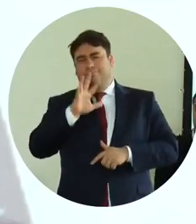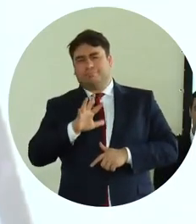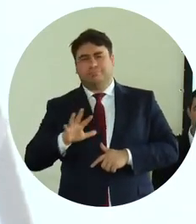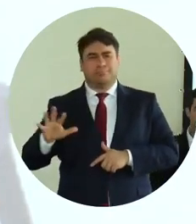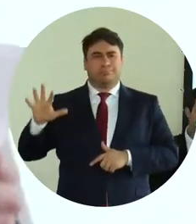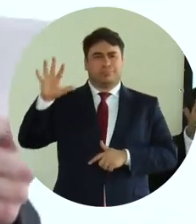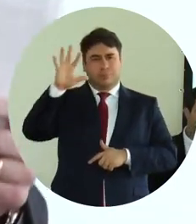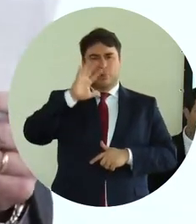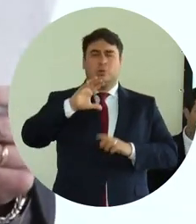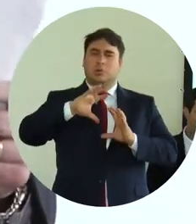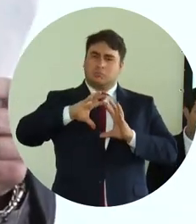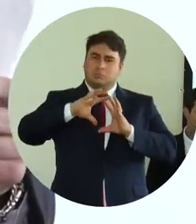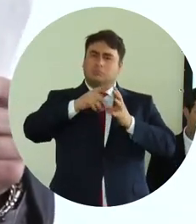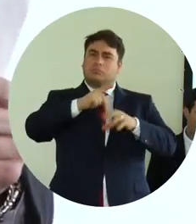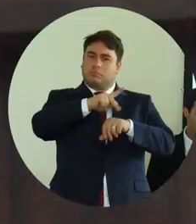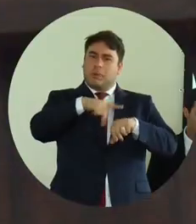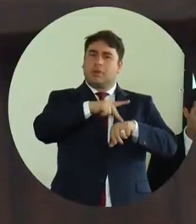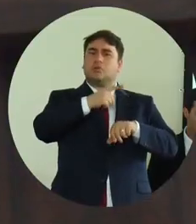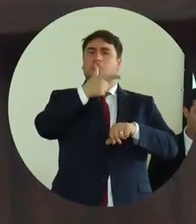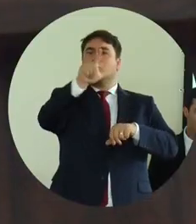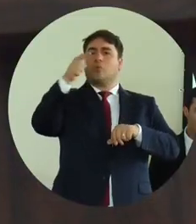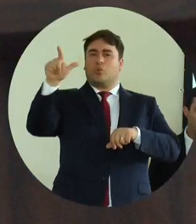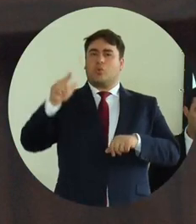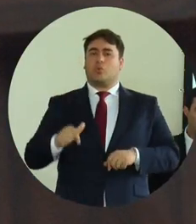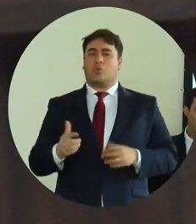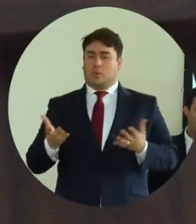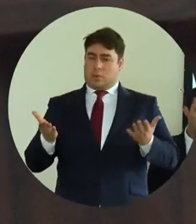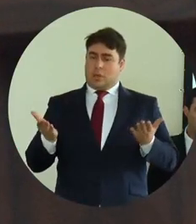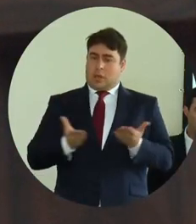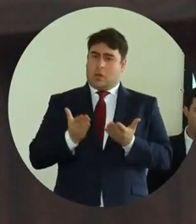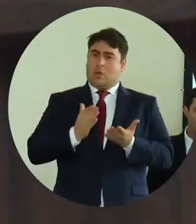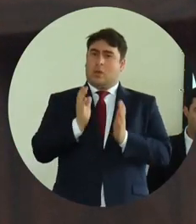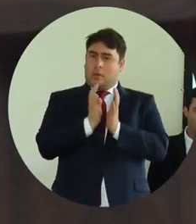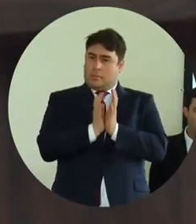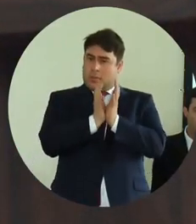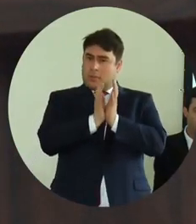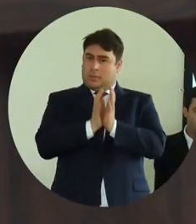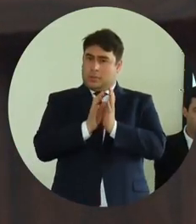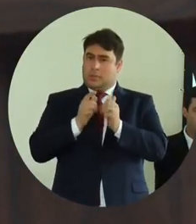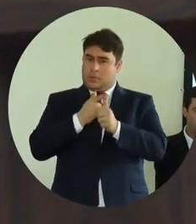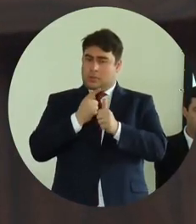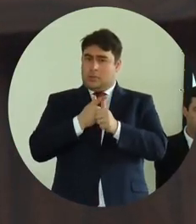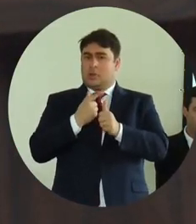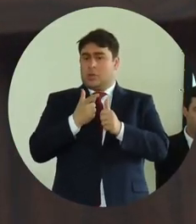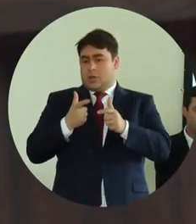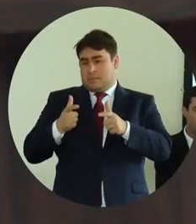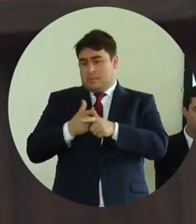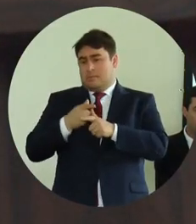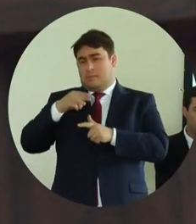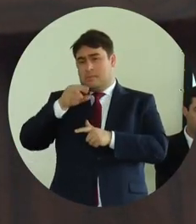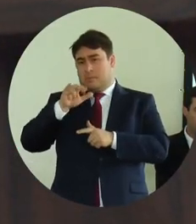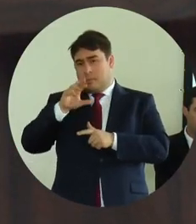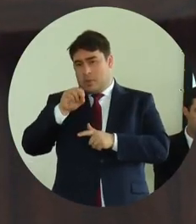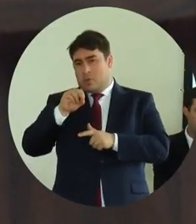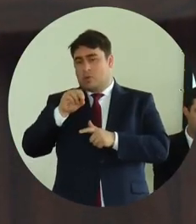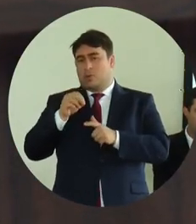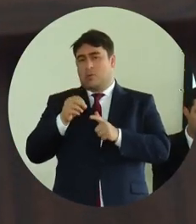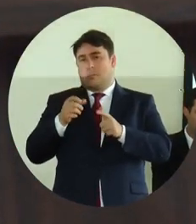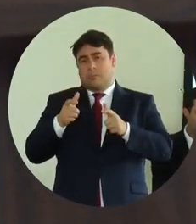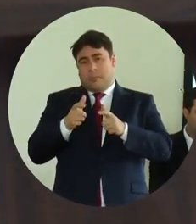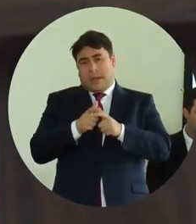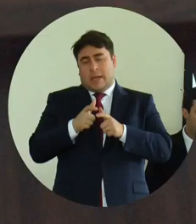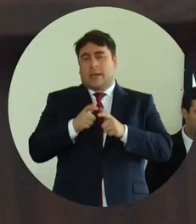e internacional. Teremos agora a premiação da categoria micro, pequenas e médias